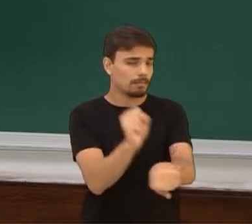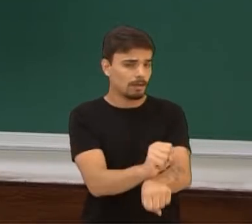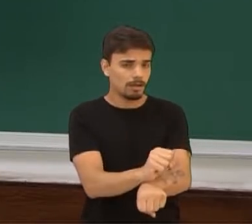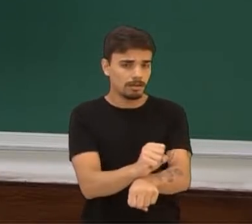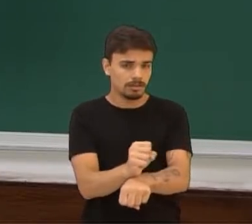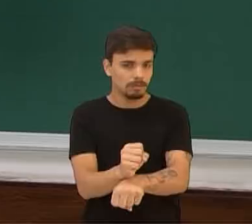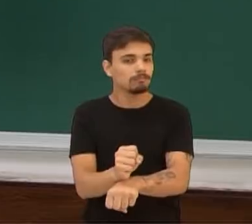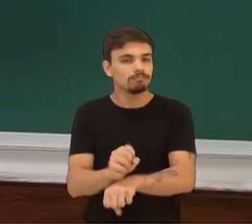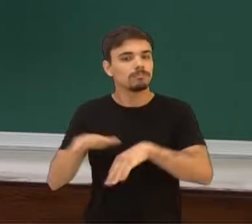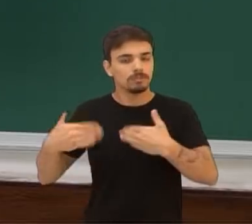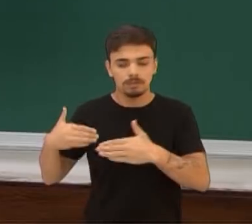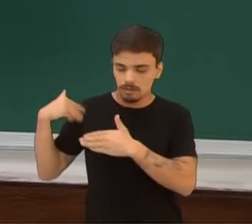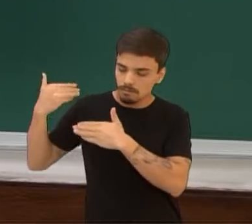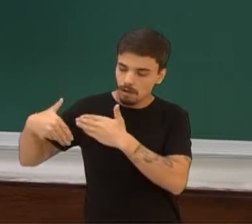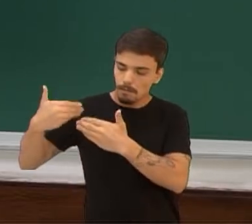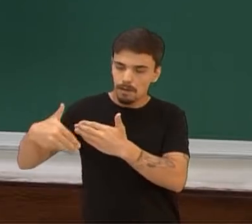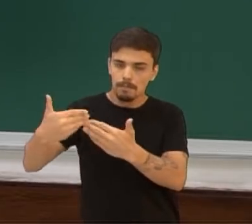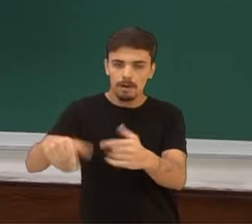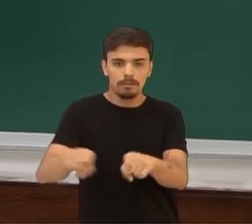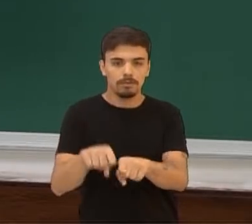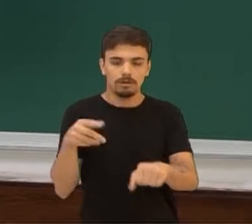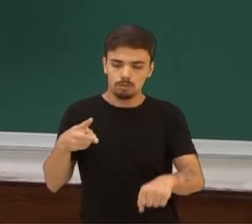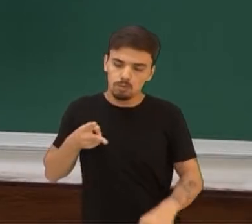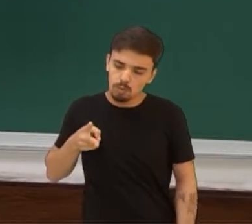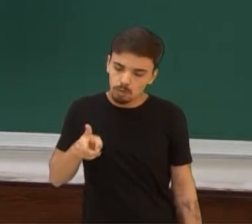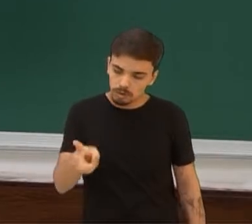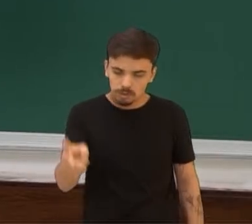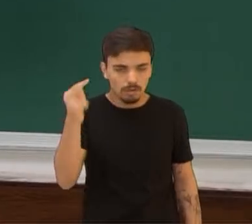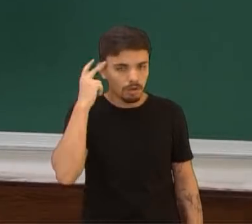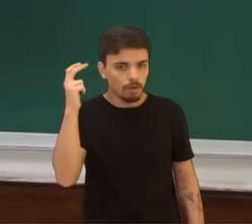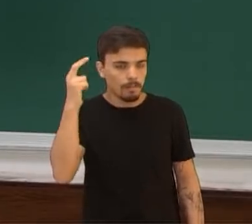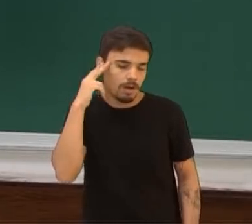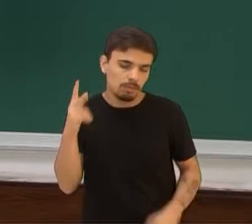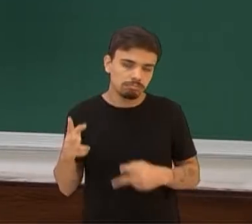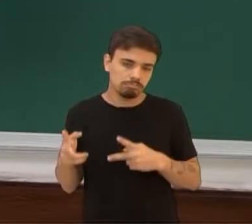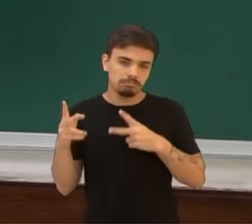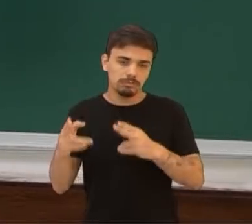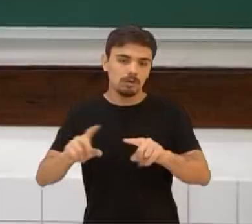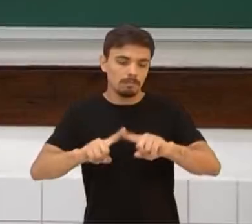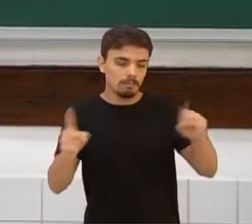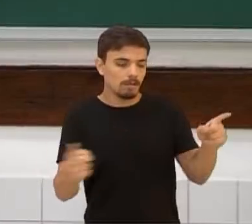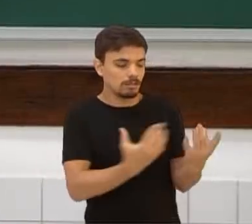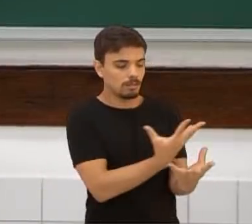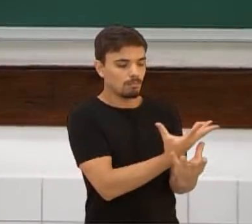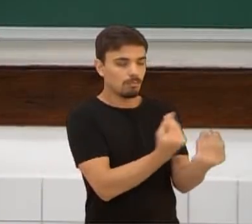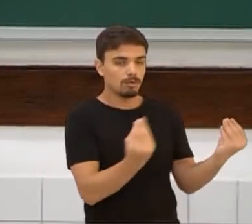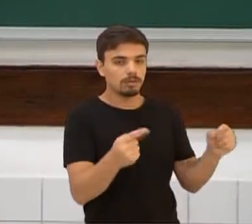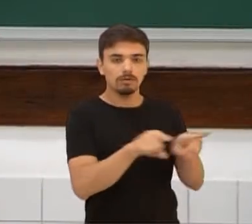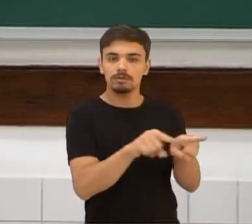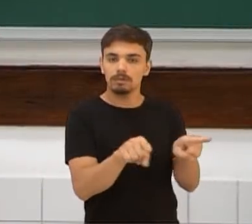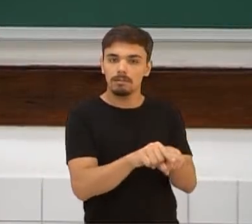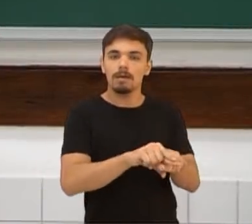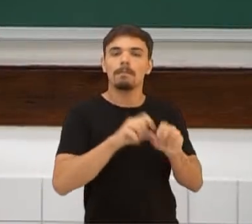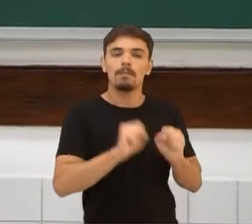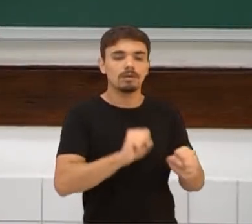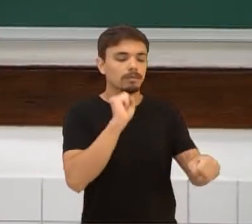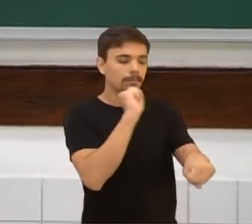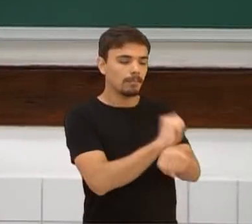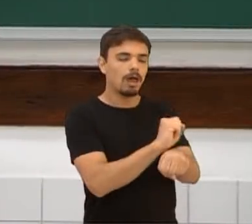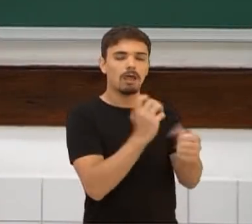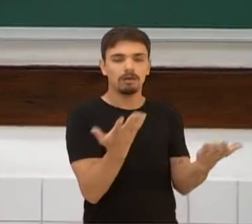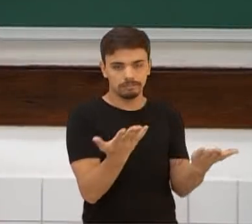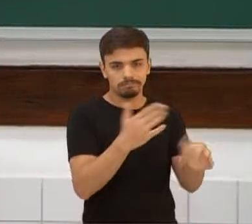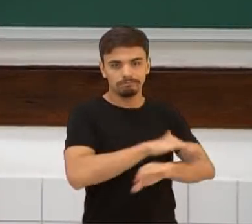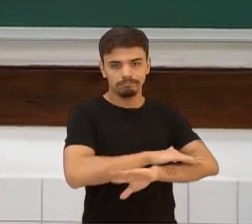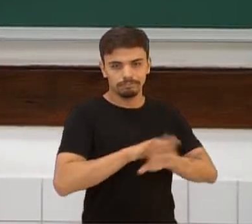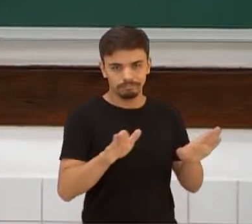desse processo histórico, algumas coisas vão permanecer como estão. Mas muitas coisas, elas vão ter